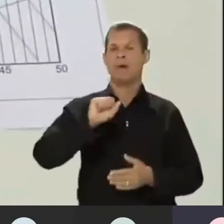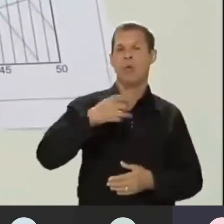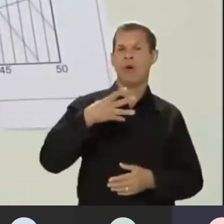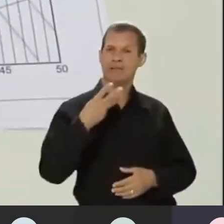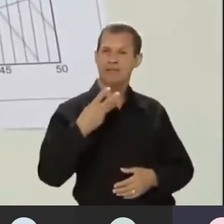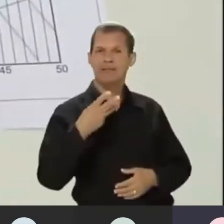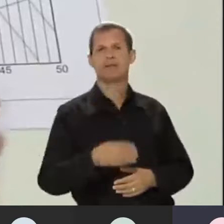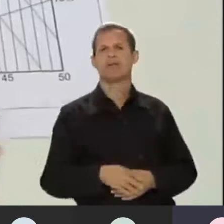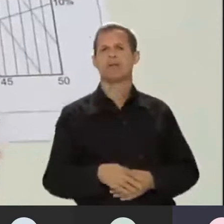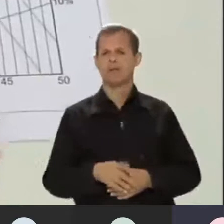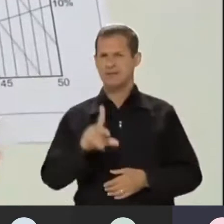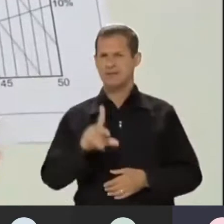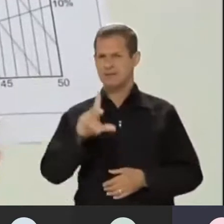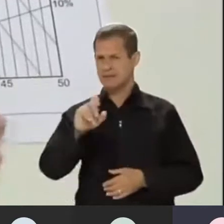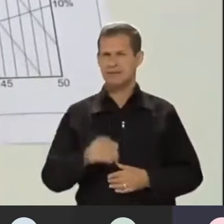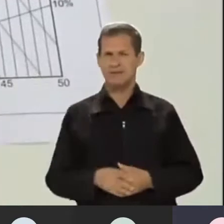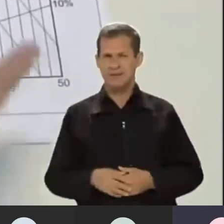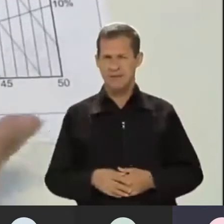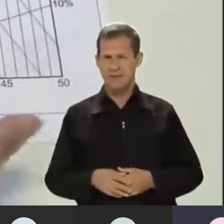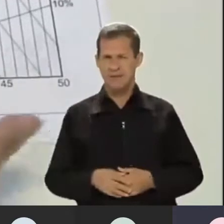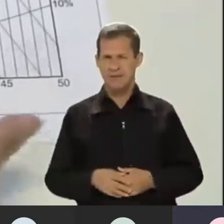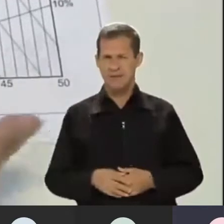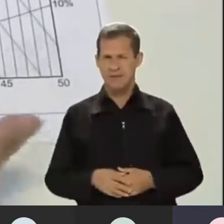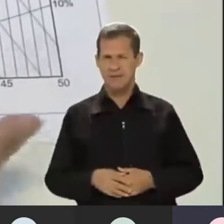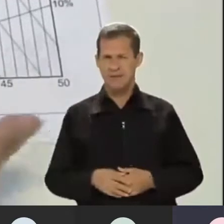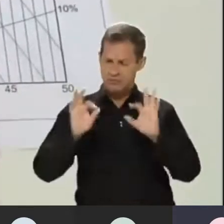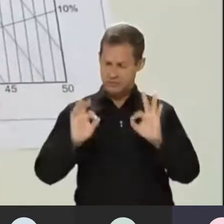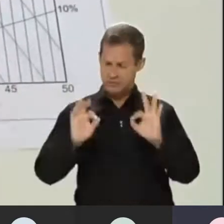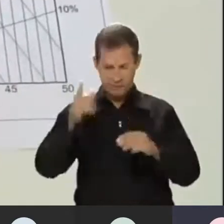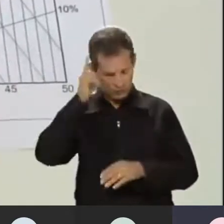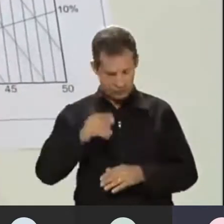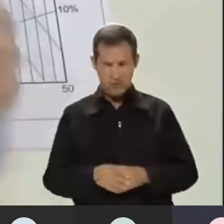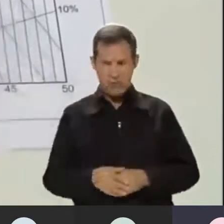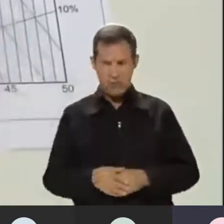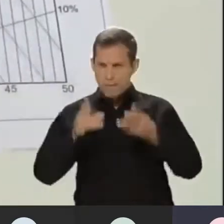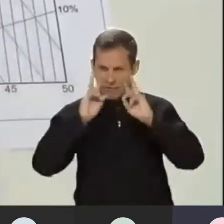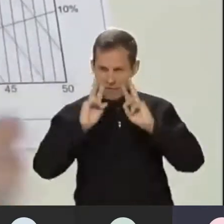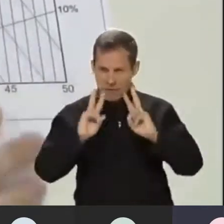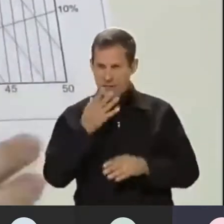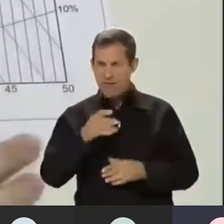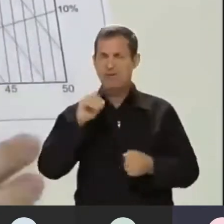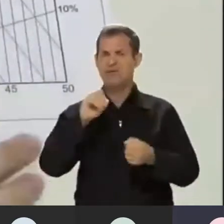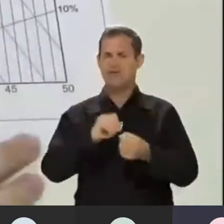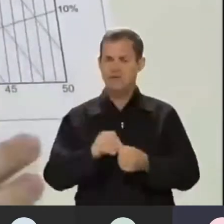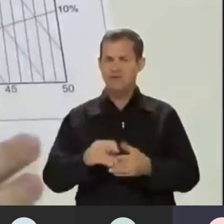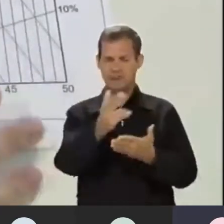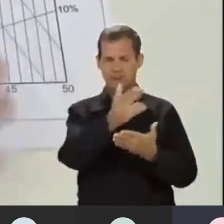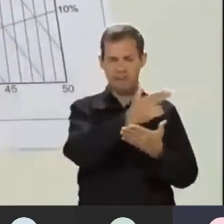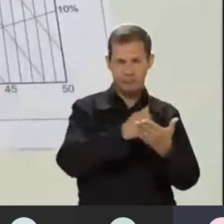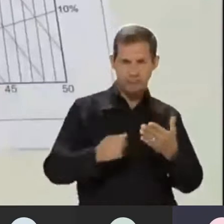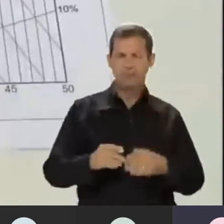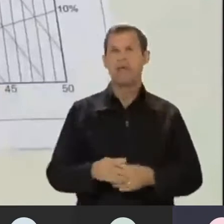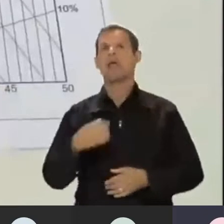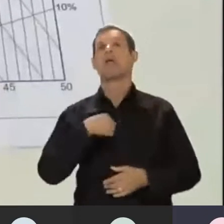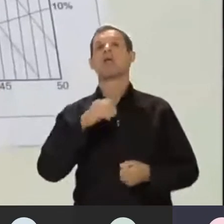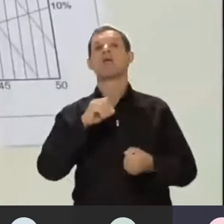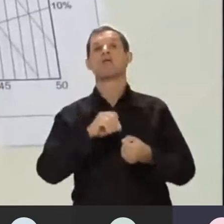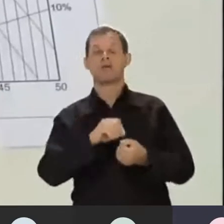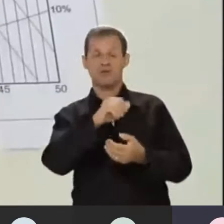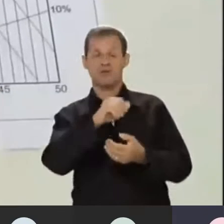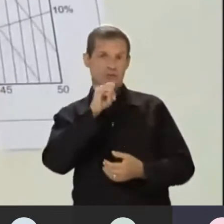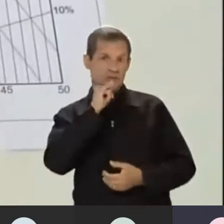folha A3, para que seja um tamanho suficiente para que você consiga enxergar e realizar os desenhos, tá? Então,